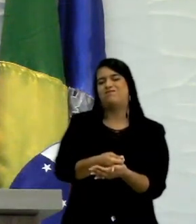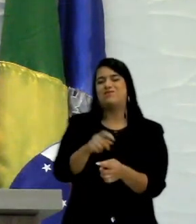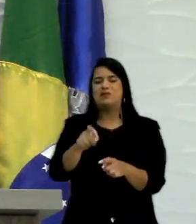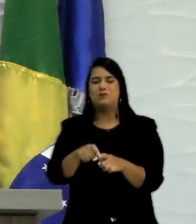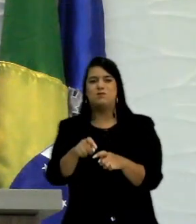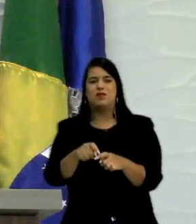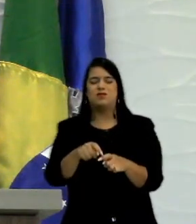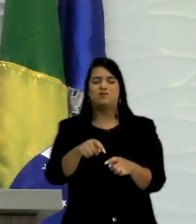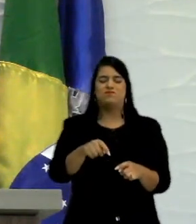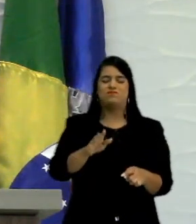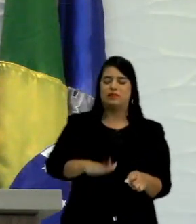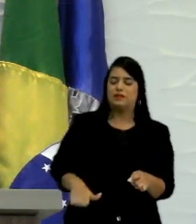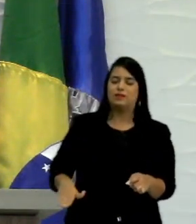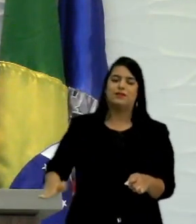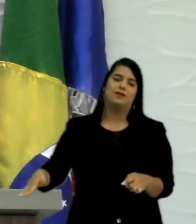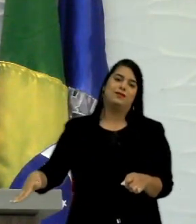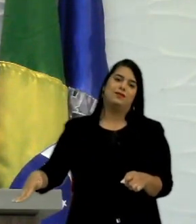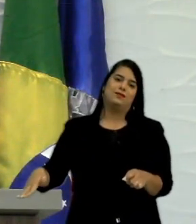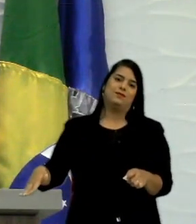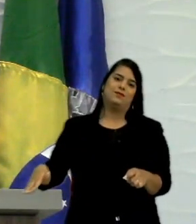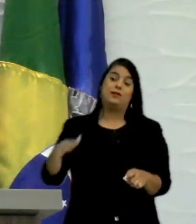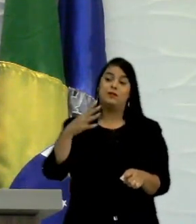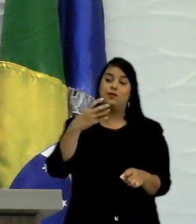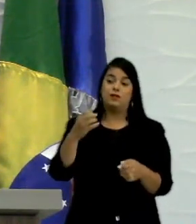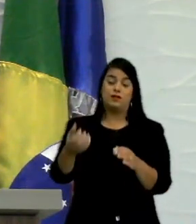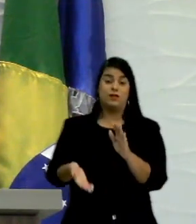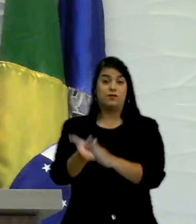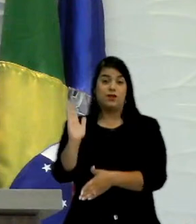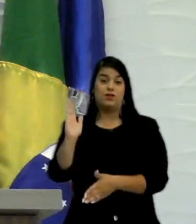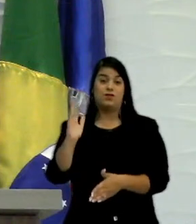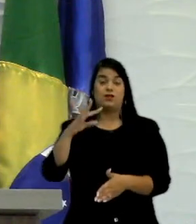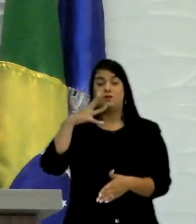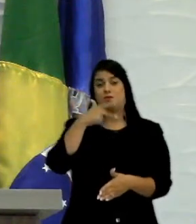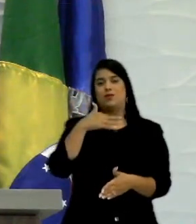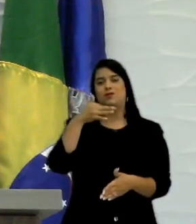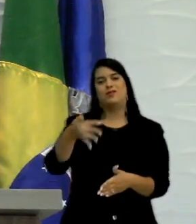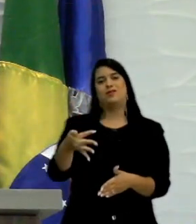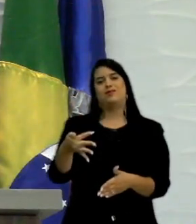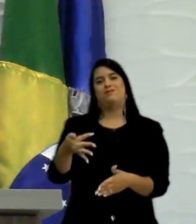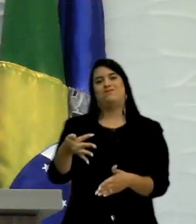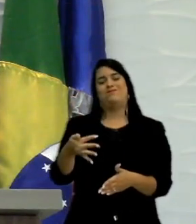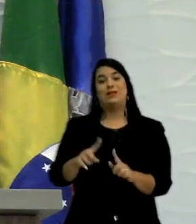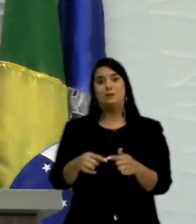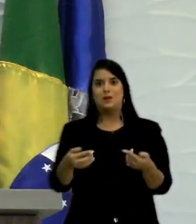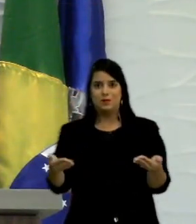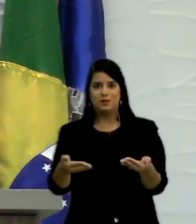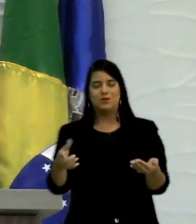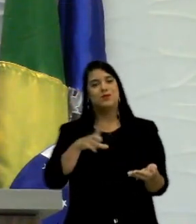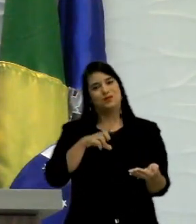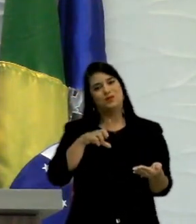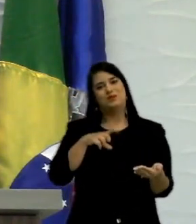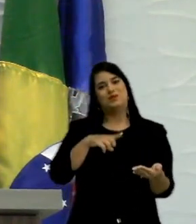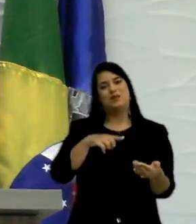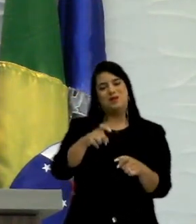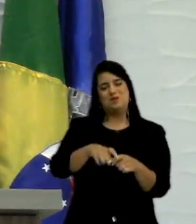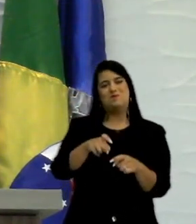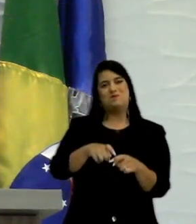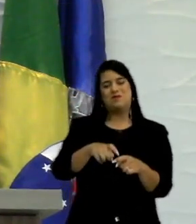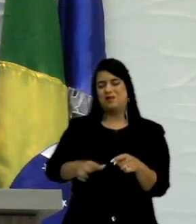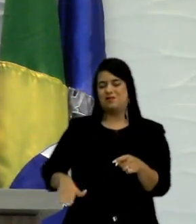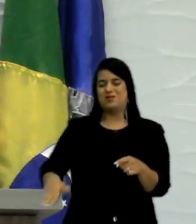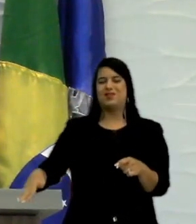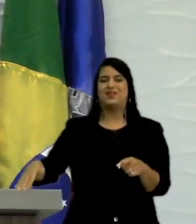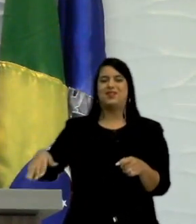bolso tem para ajudar a população. E nós levava. E hoje nós temos um pediatra para atender as crianças da gente. Eu brigo